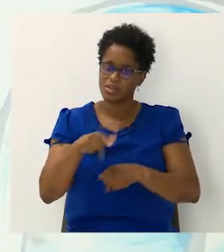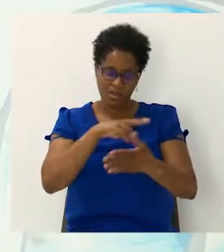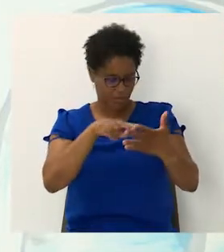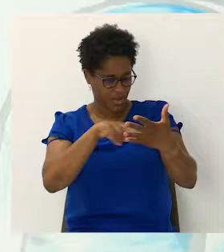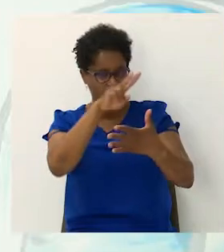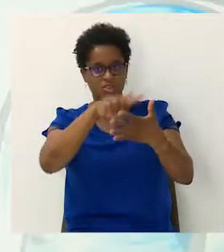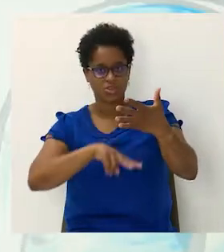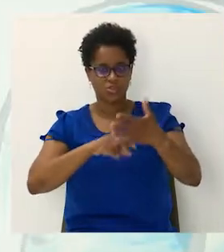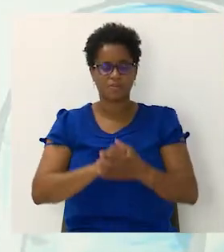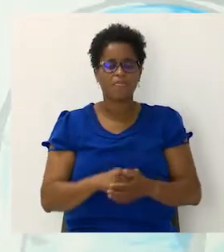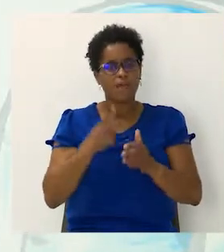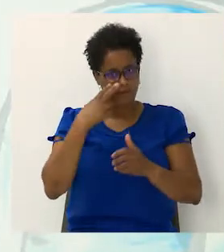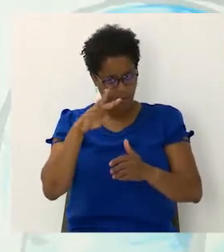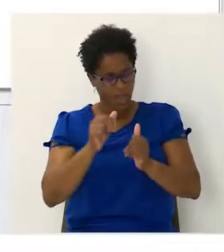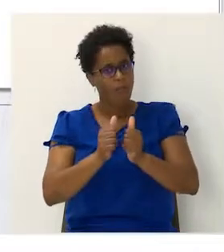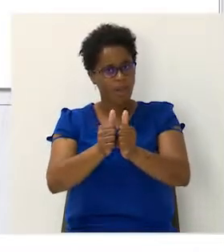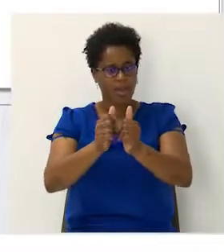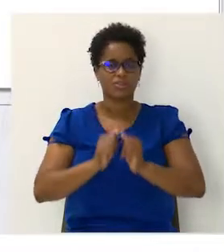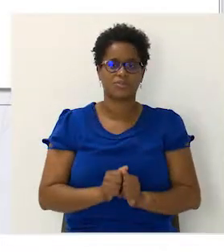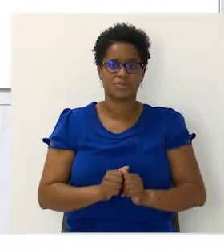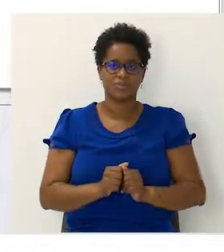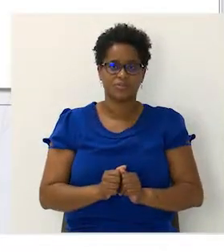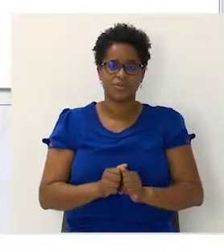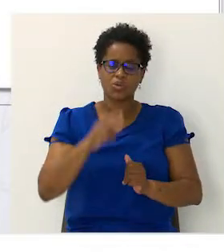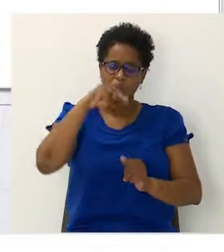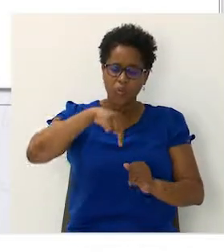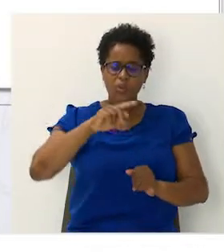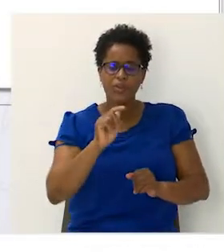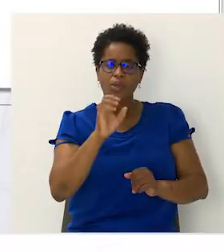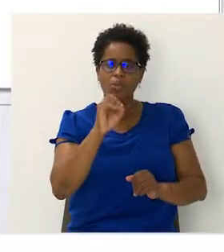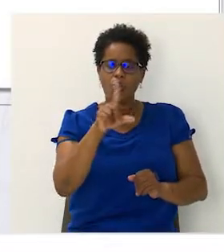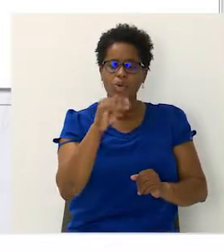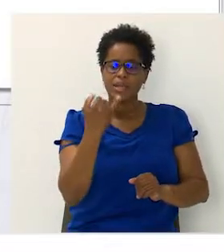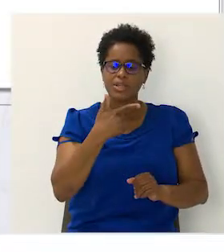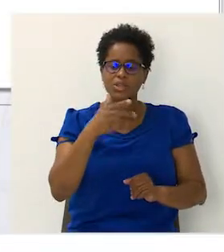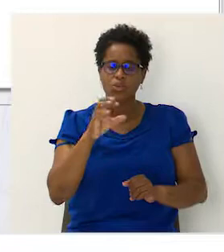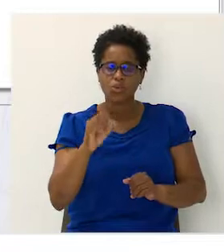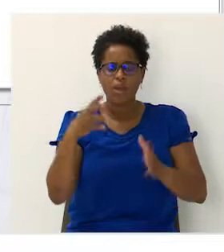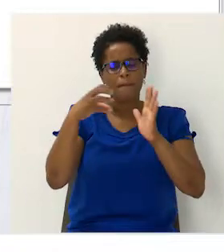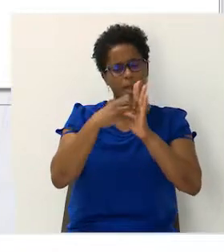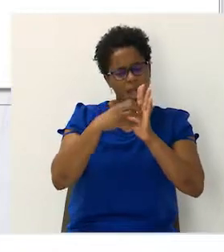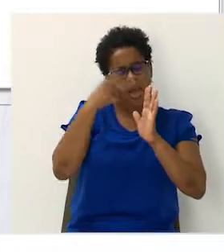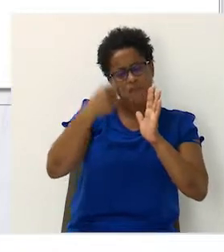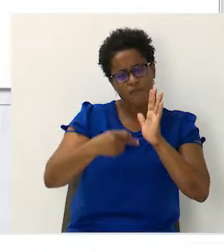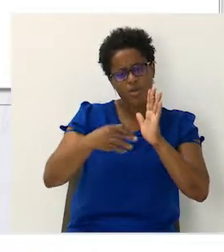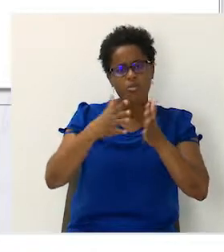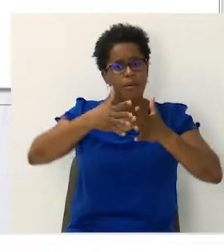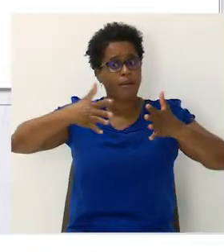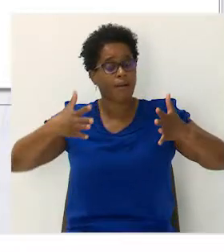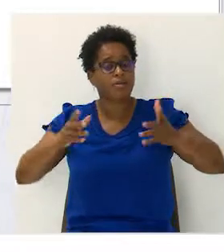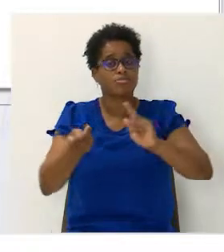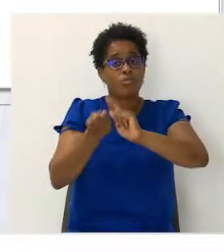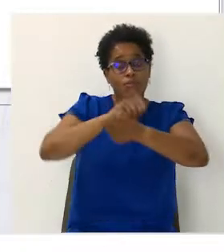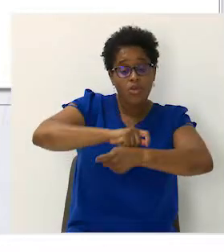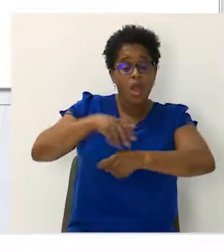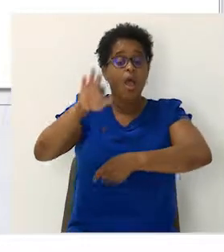texto. Acompanhe-nos. O Neolítico ficou marcado por grandes transformações no modo de